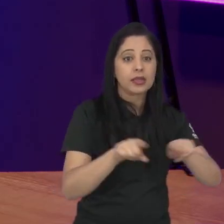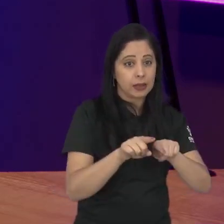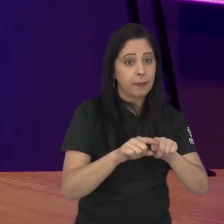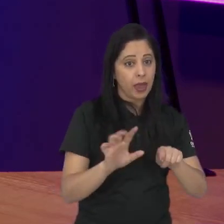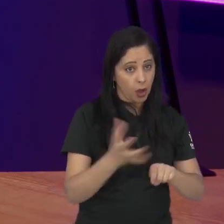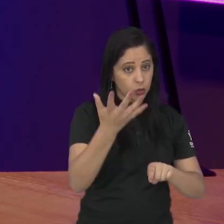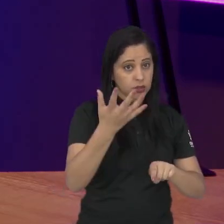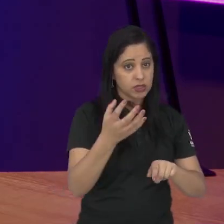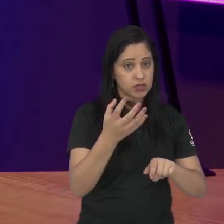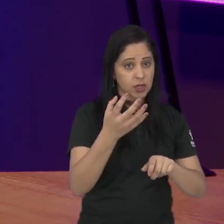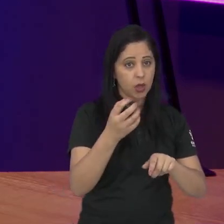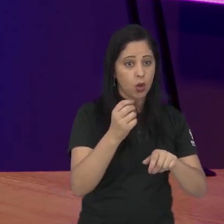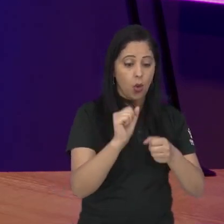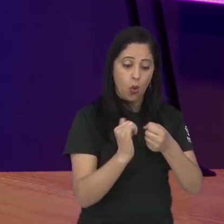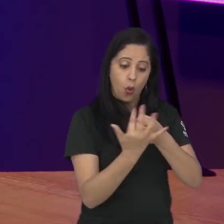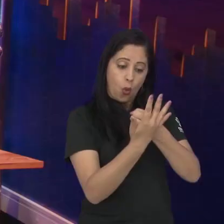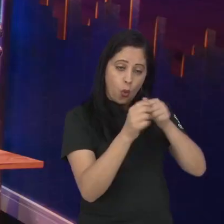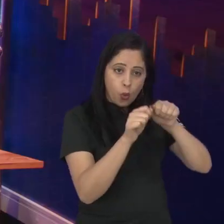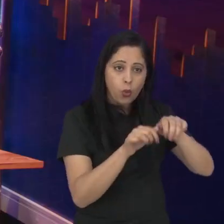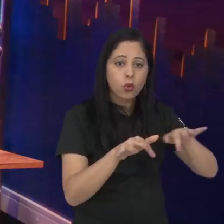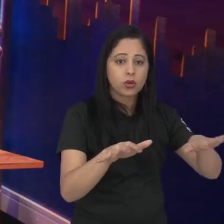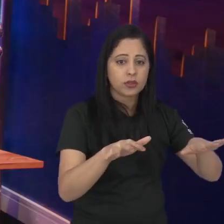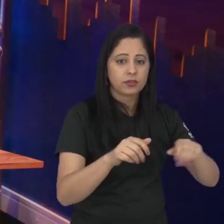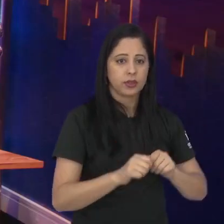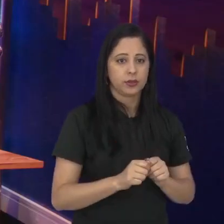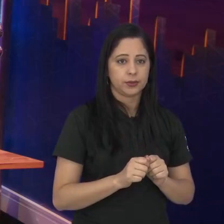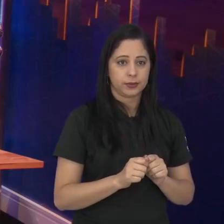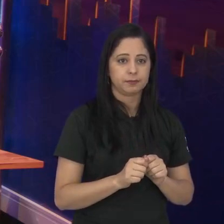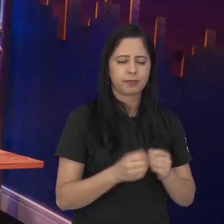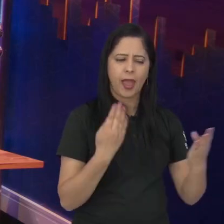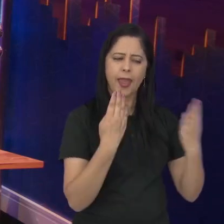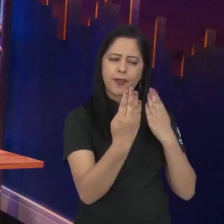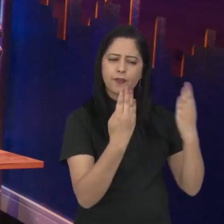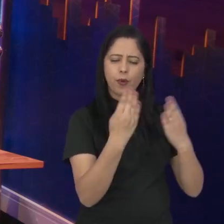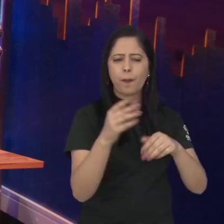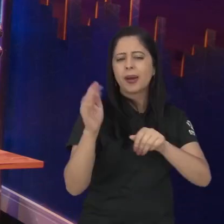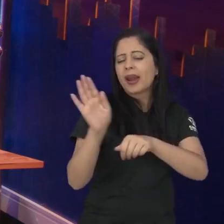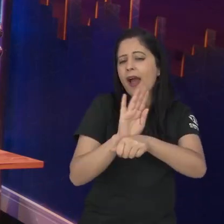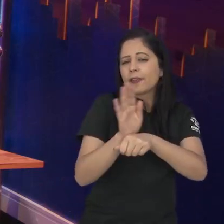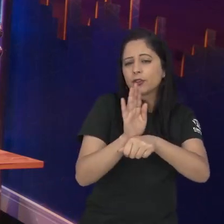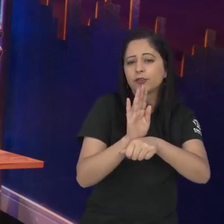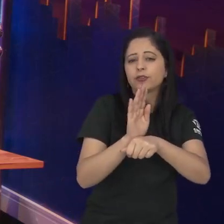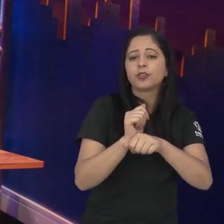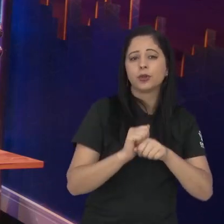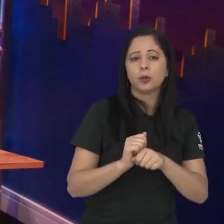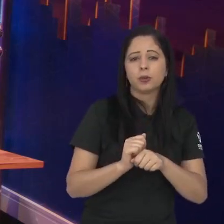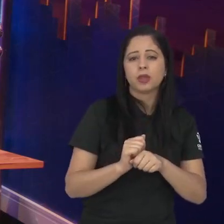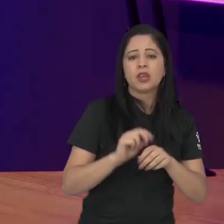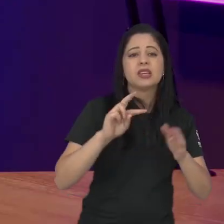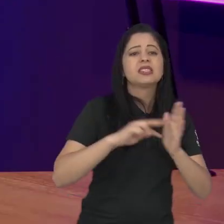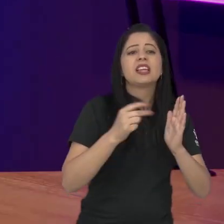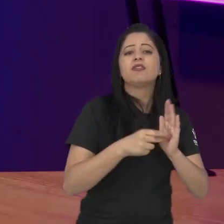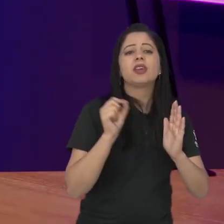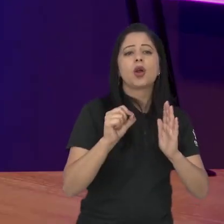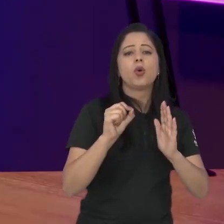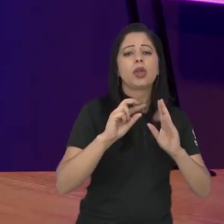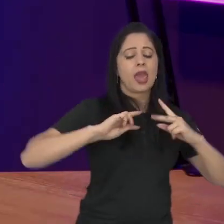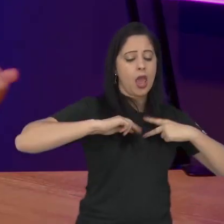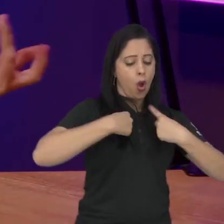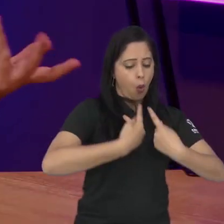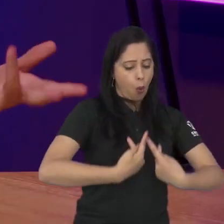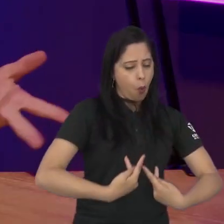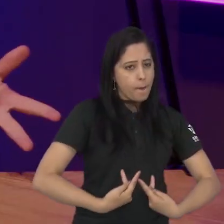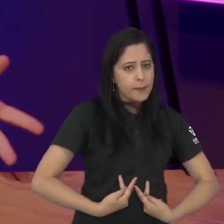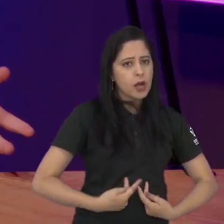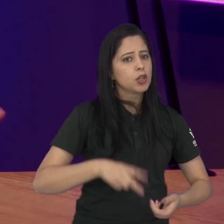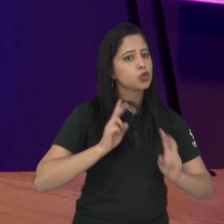teve agora, né, a pandemia do coronavírus, e mesmo na ficção, às vezes está muito ligado a erros humanos, ou então a problemas